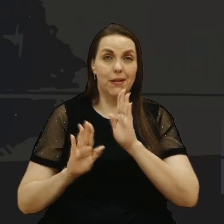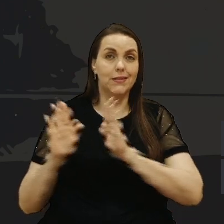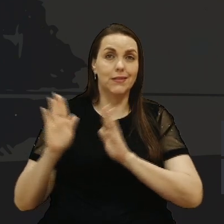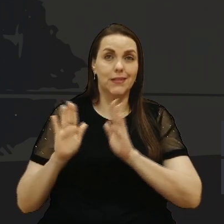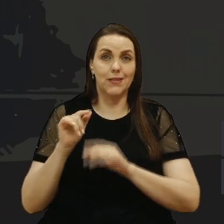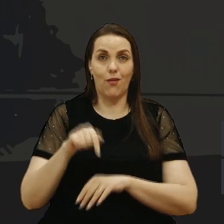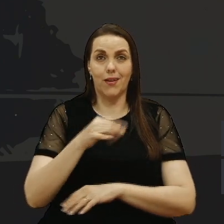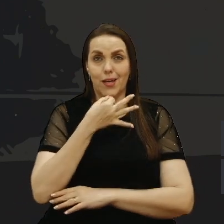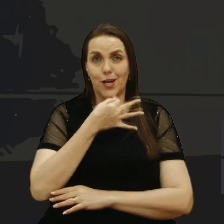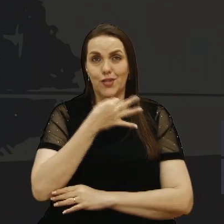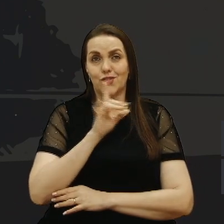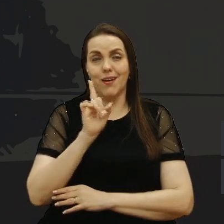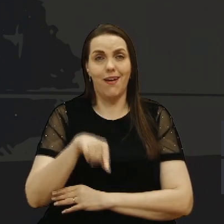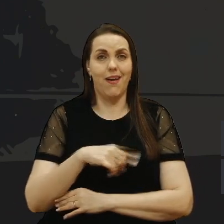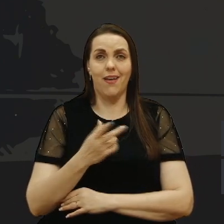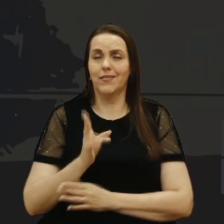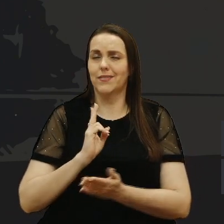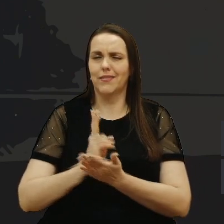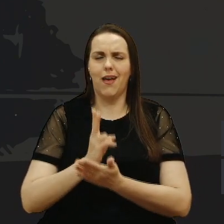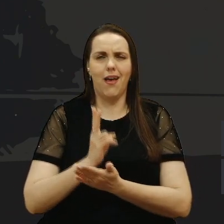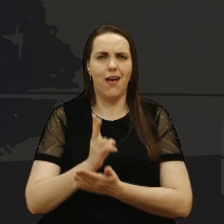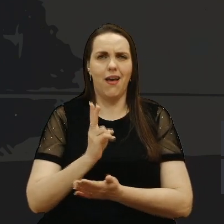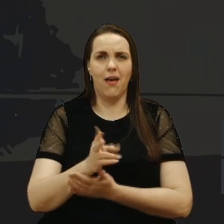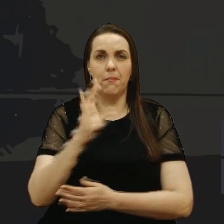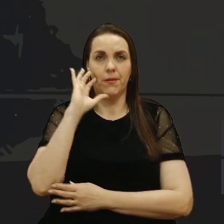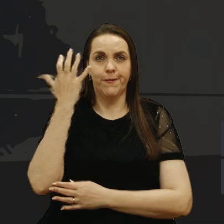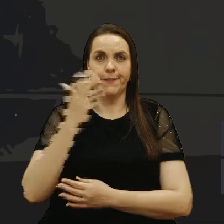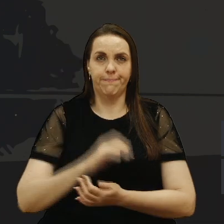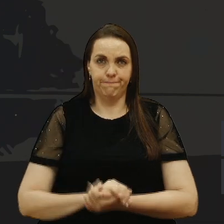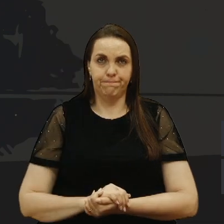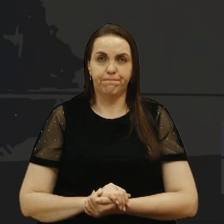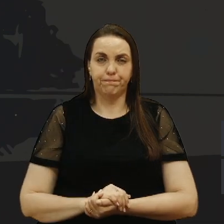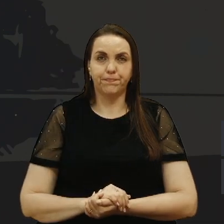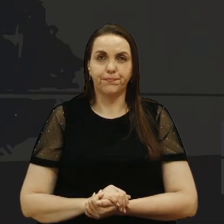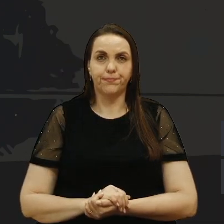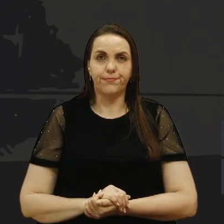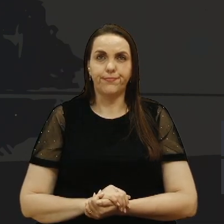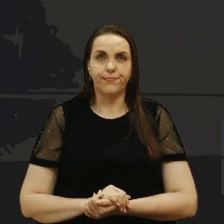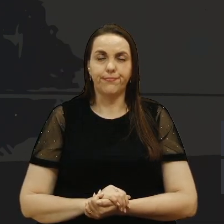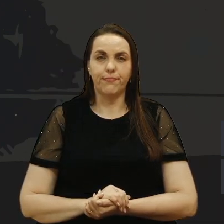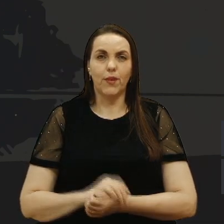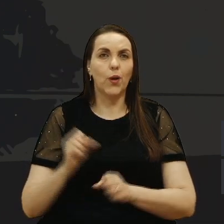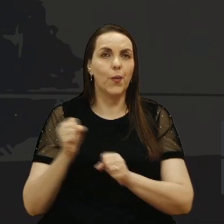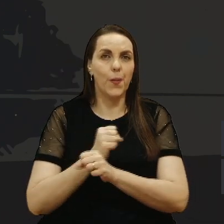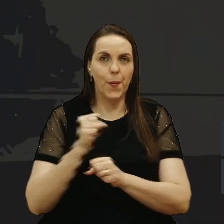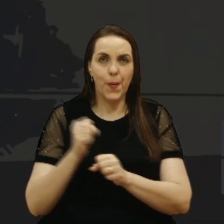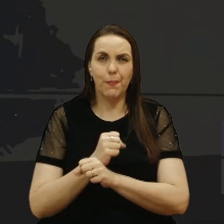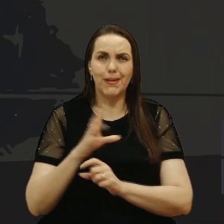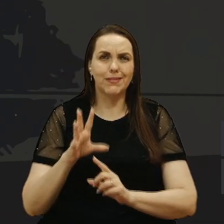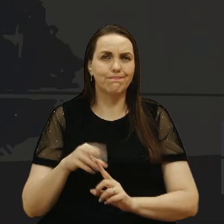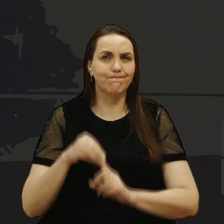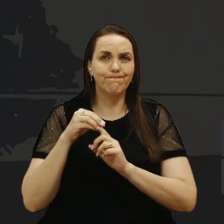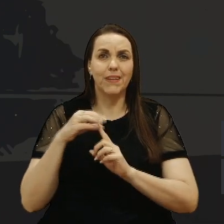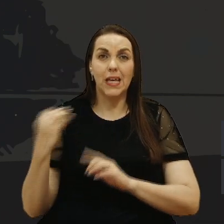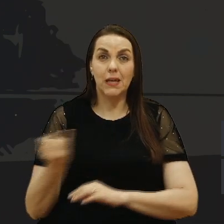em Caxias do Sul é algo recorrente. Recorrente em obras